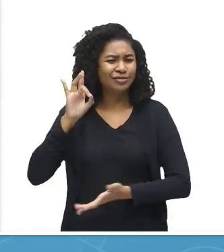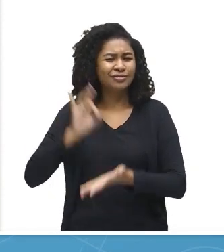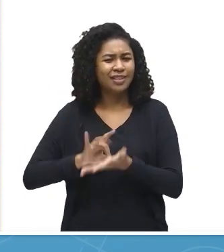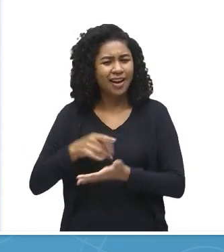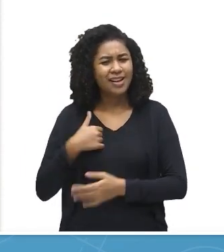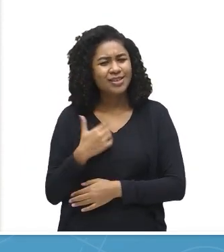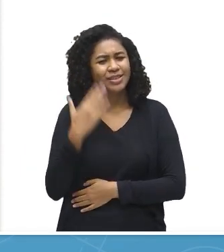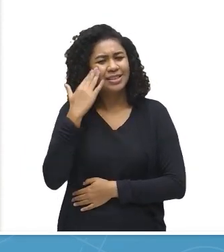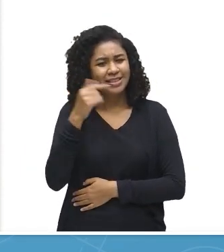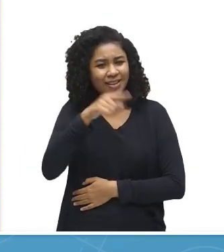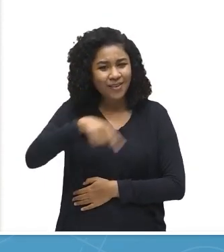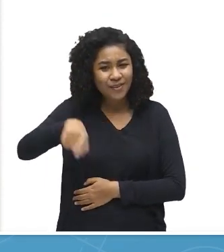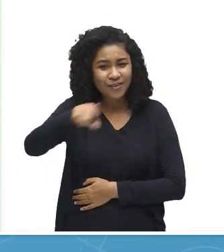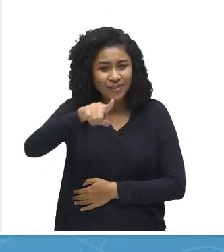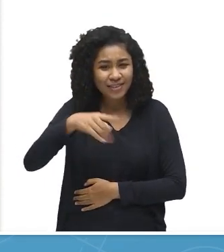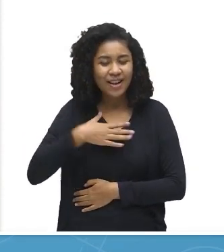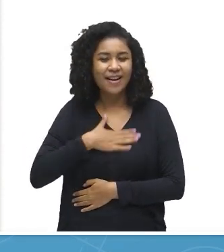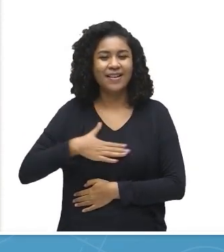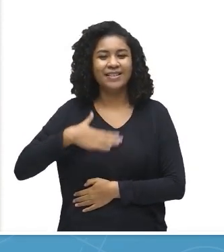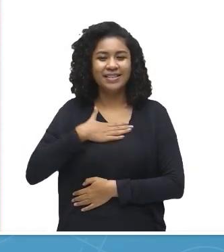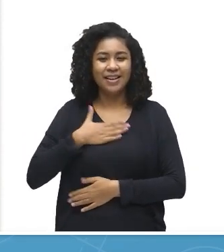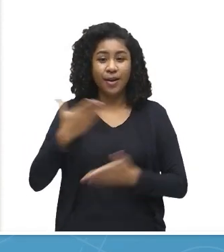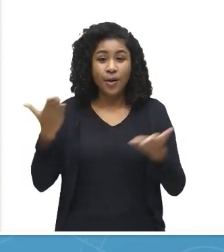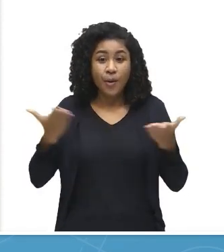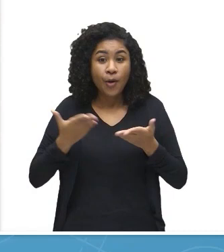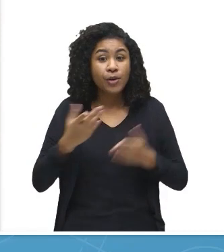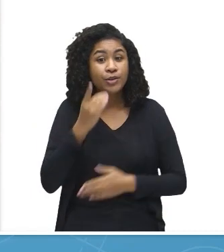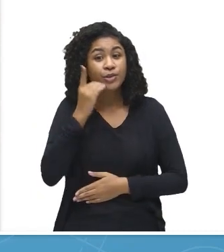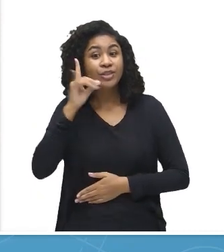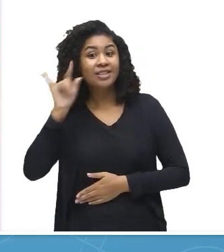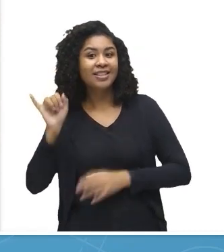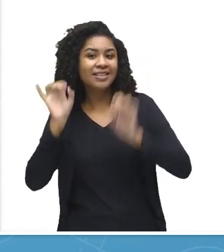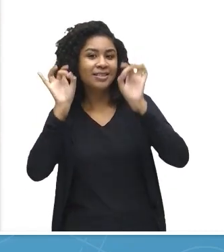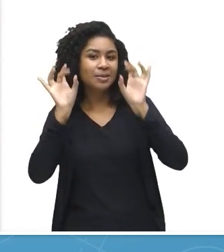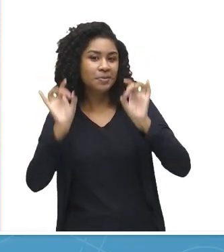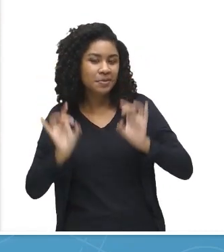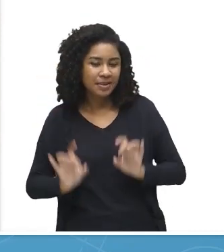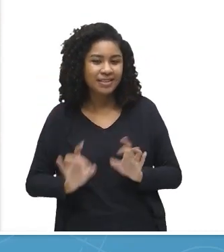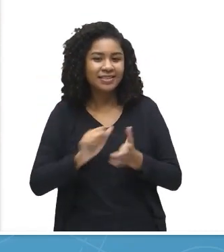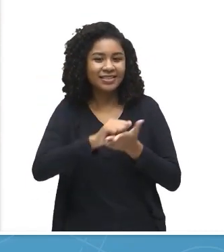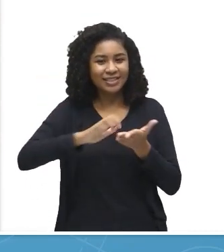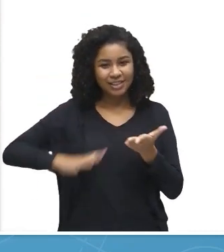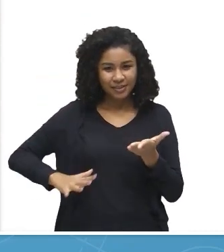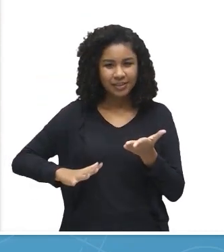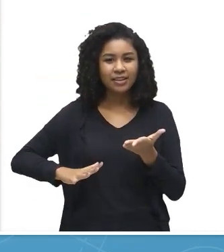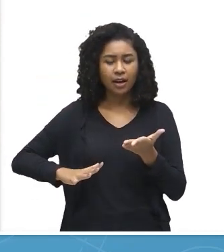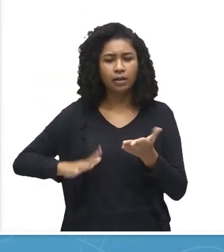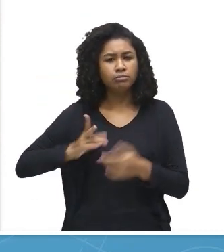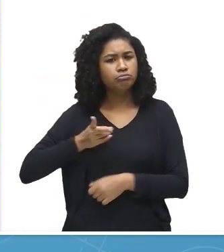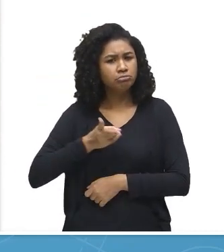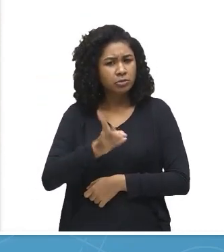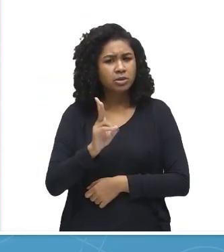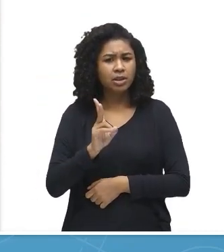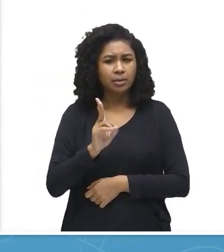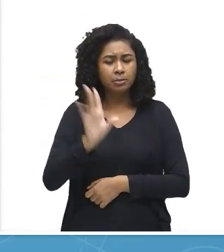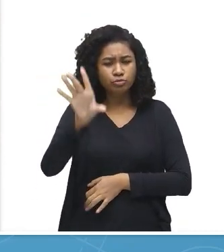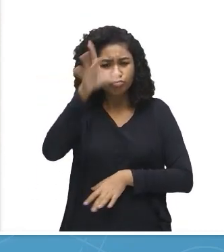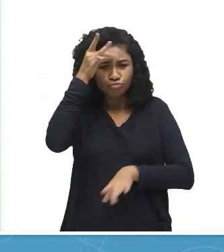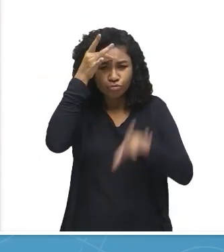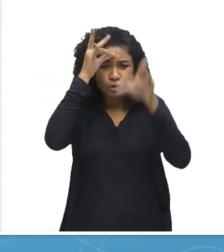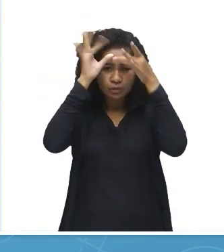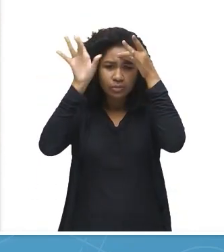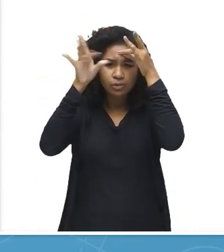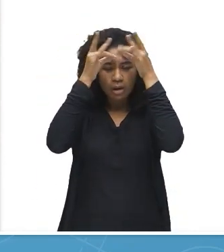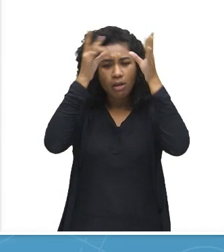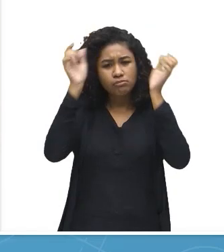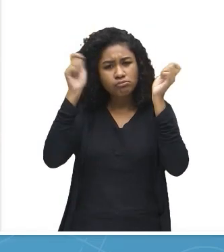gostaram, e hoje é o dia da nossa atividade, né? A gente vai fazer as atividades, tentando sempre assimilar os conceitos e os conteúdos que